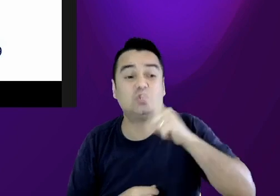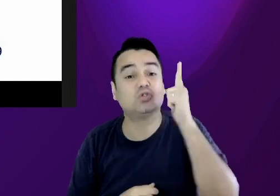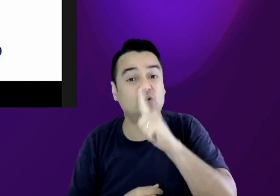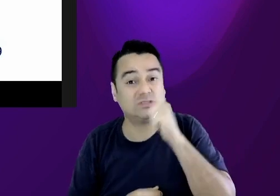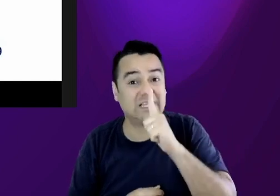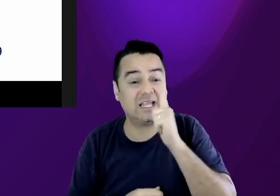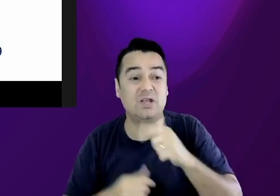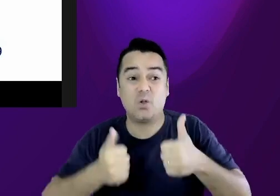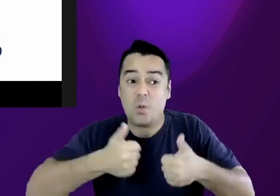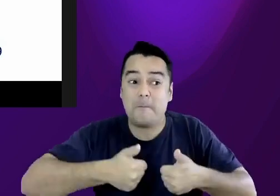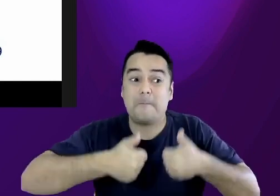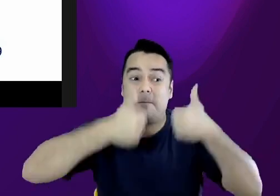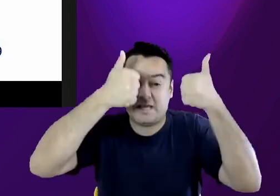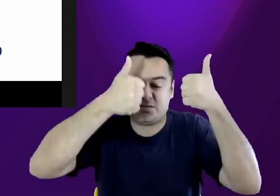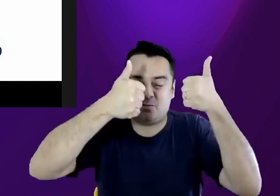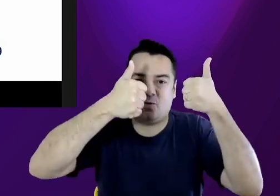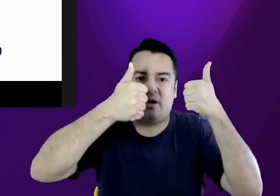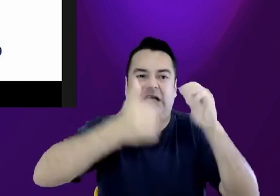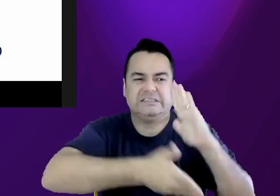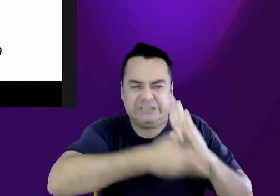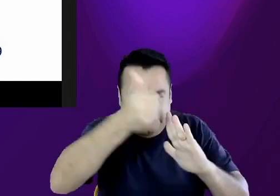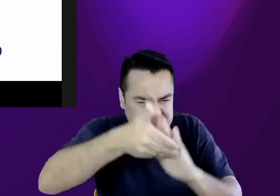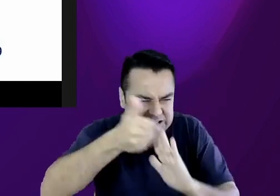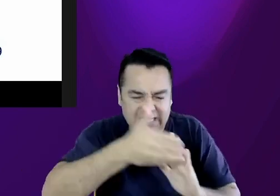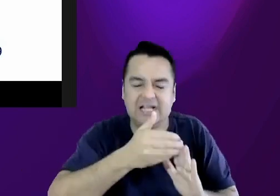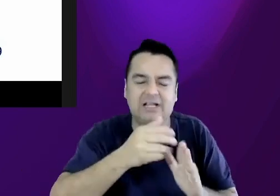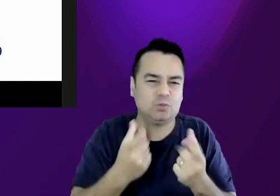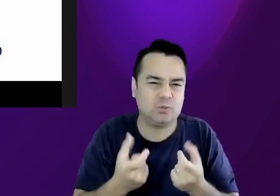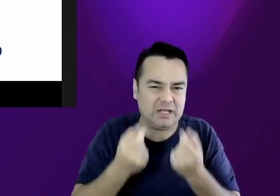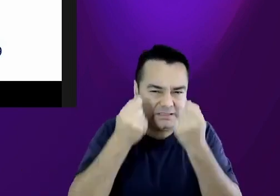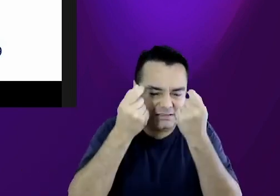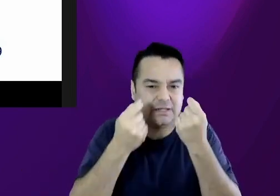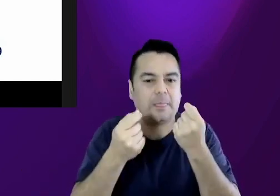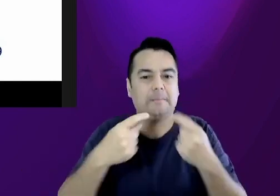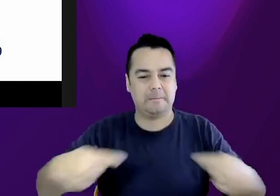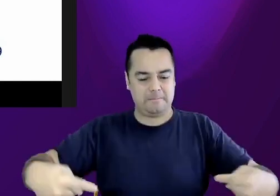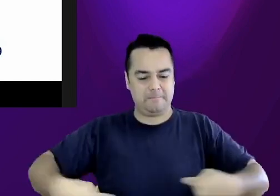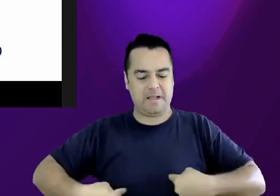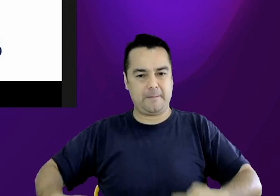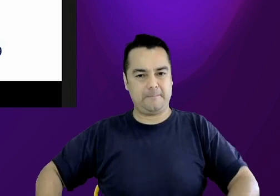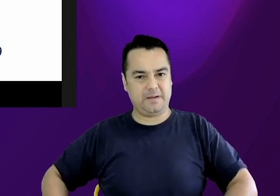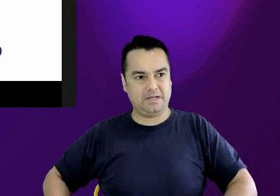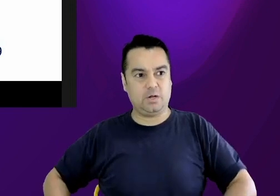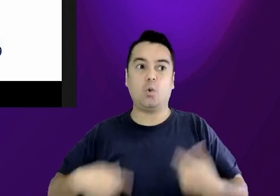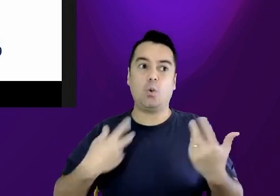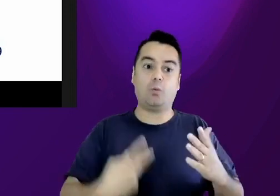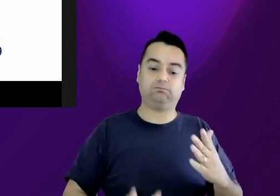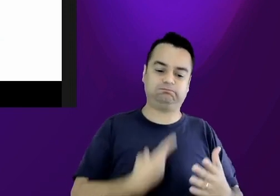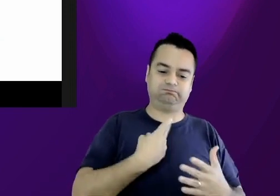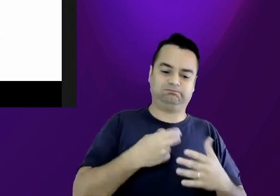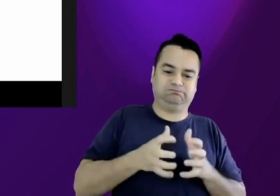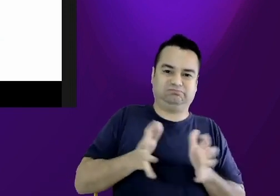radicalidade oncológica com a via laparoscópica que nós temos com a via convencional.